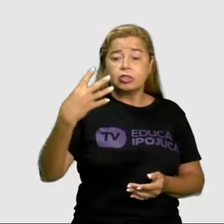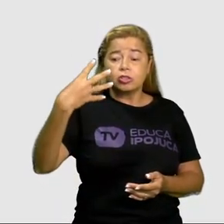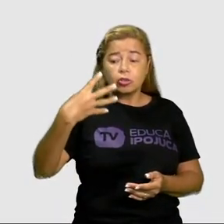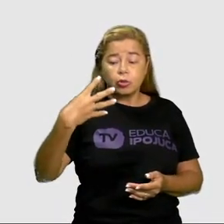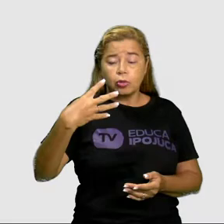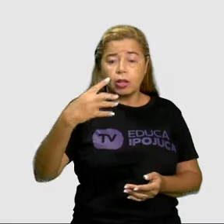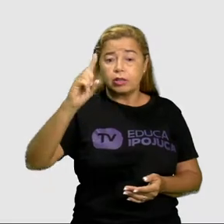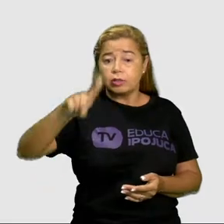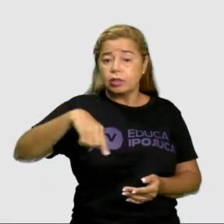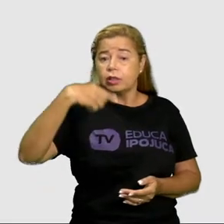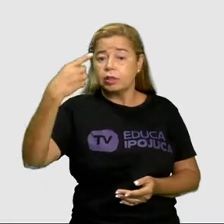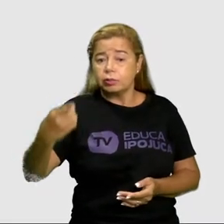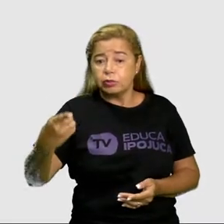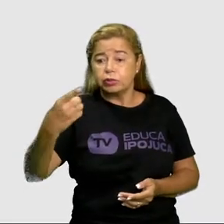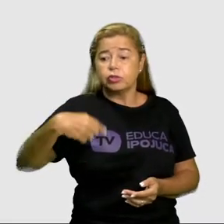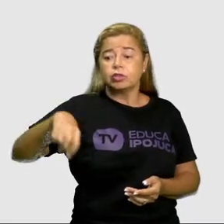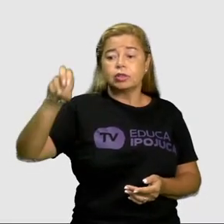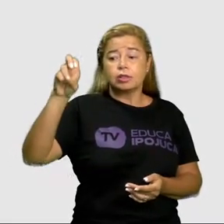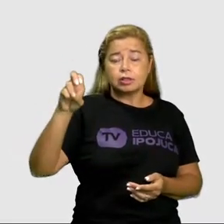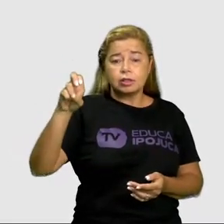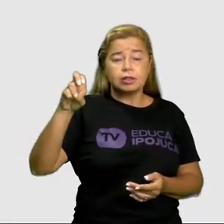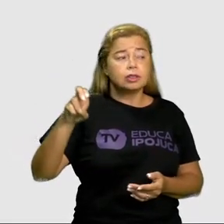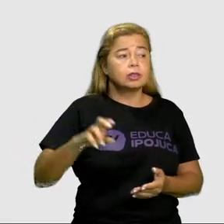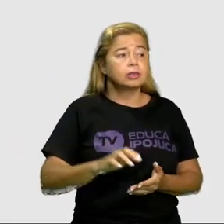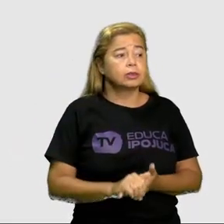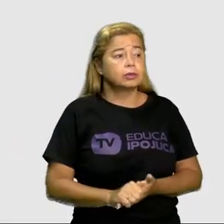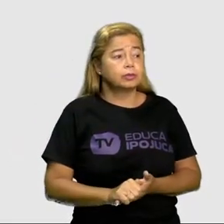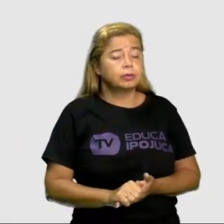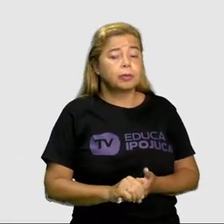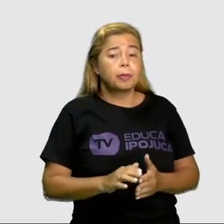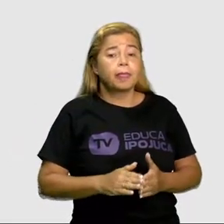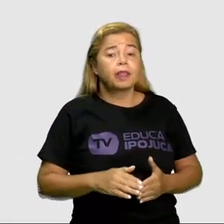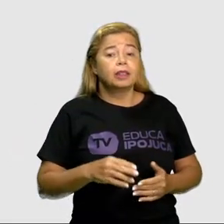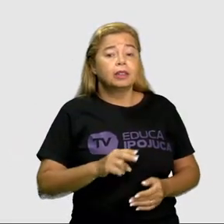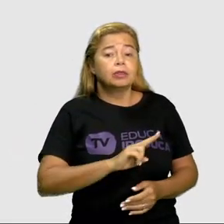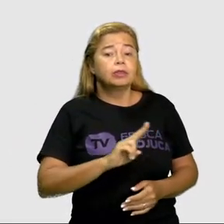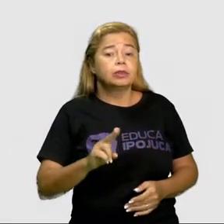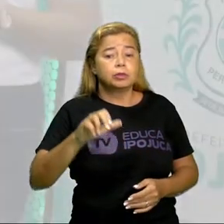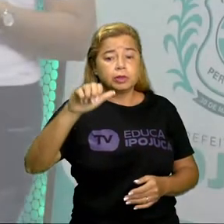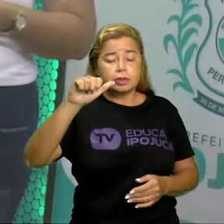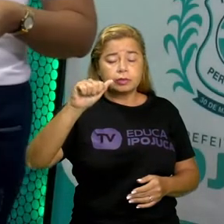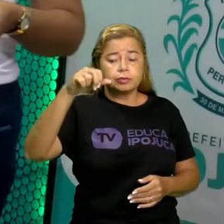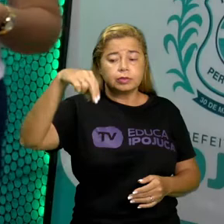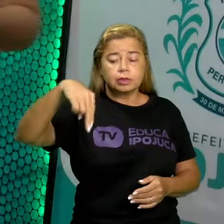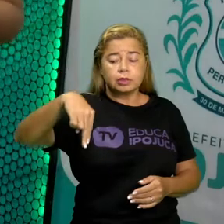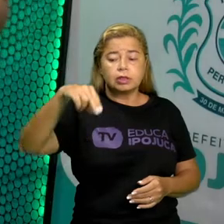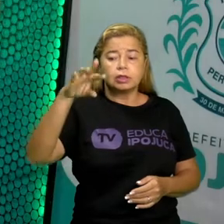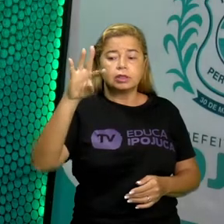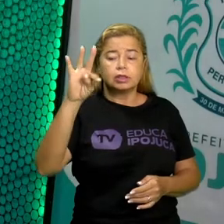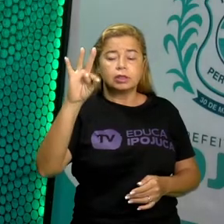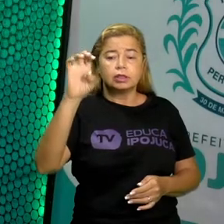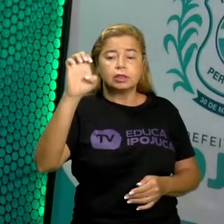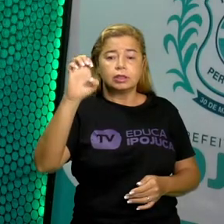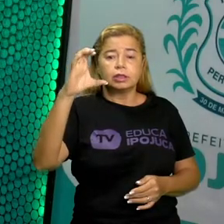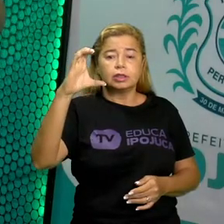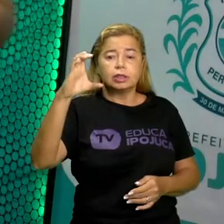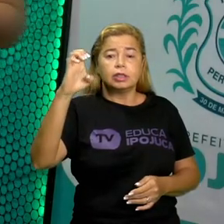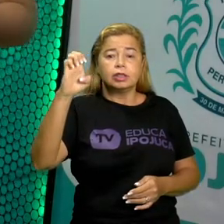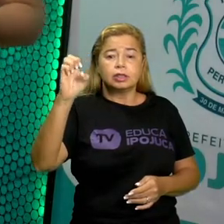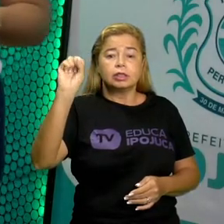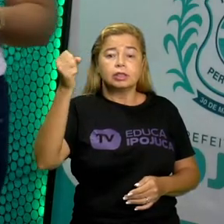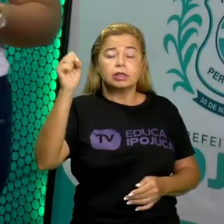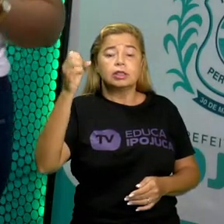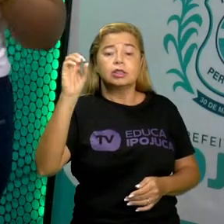dizendo antes. Antes. Qual o número que vem antes? O número que vem antes do 4 é